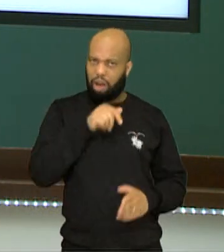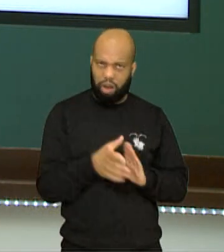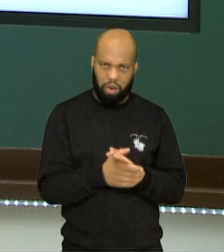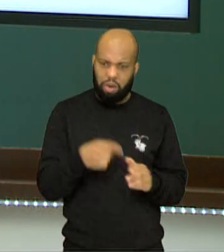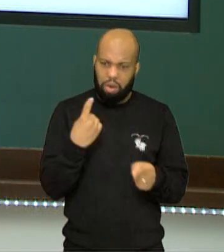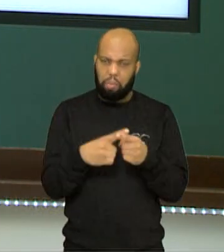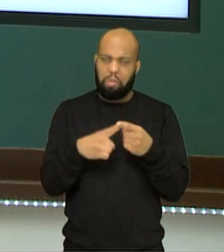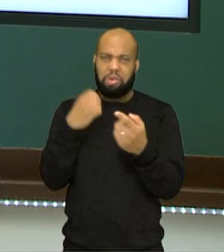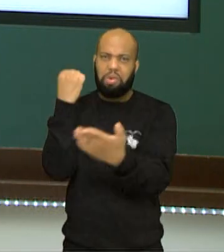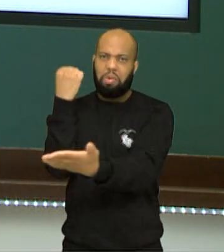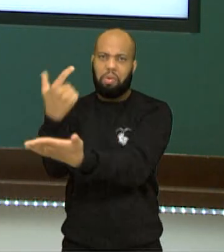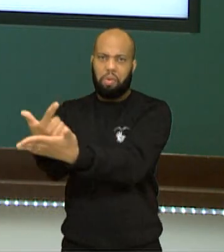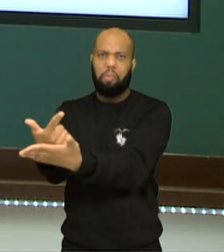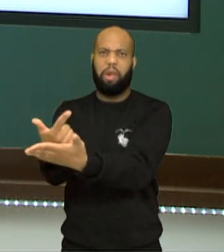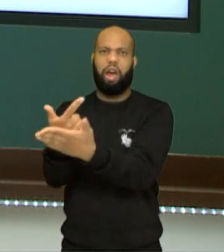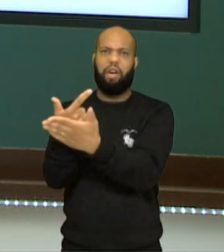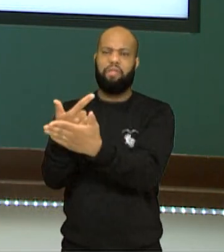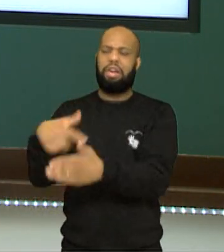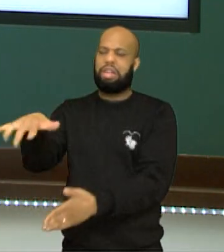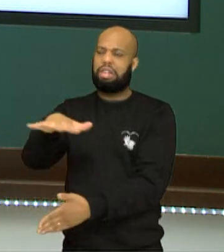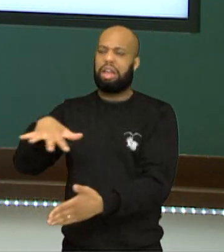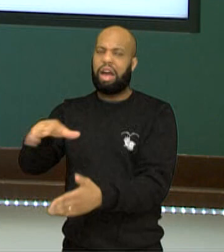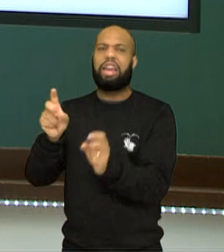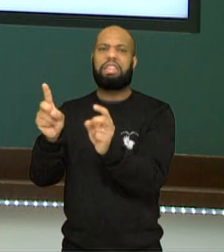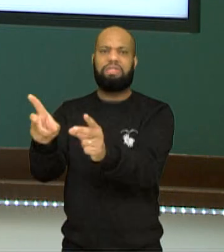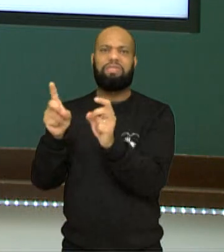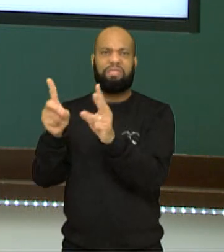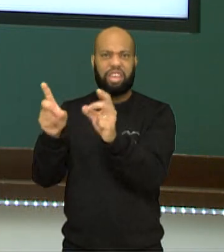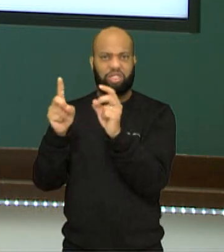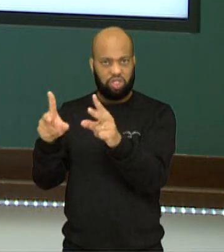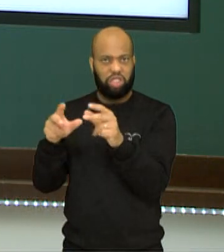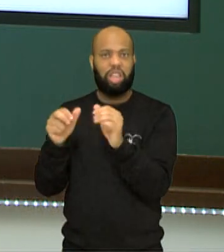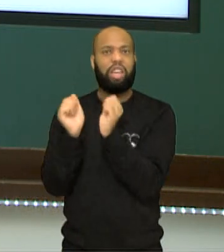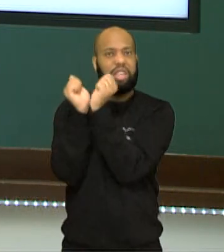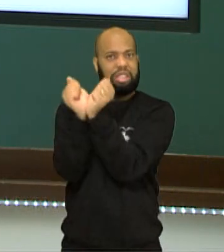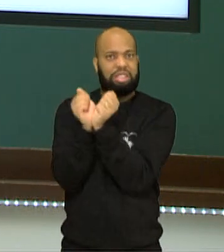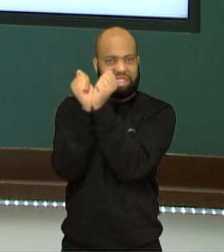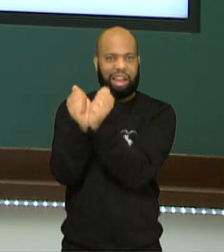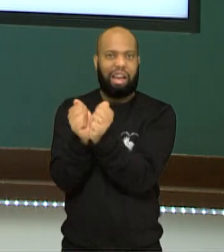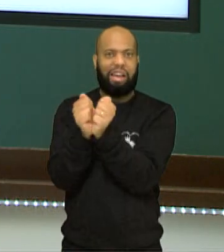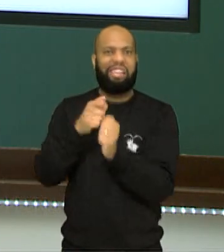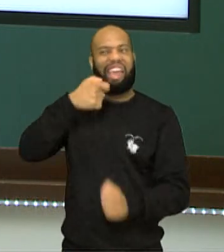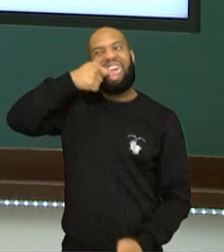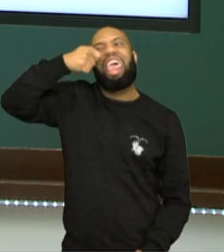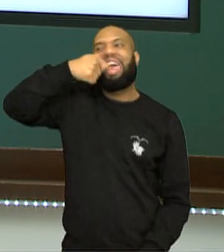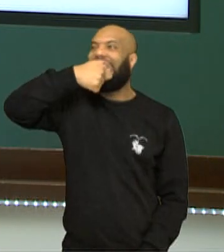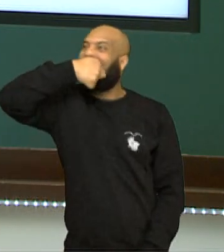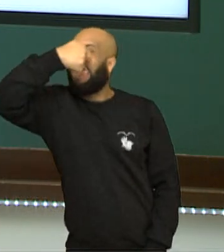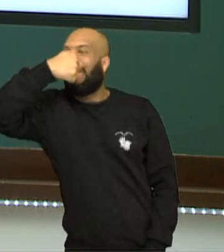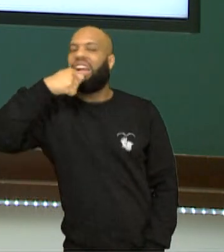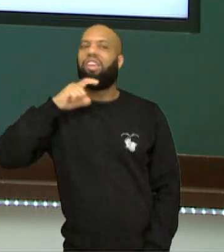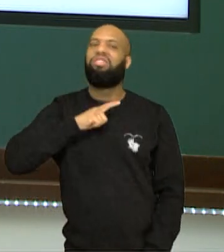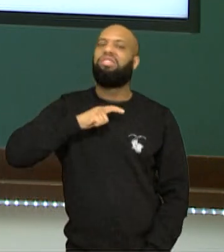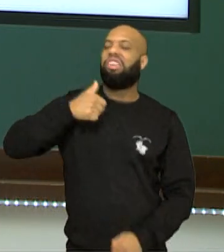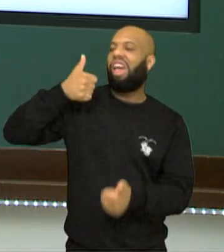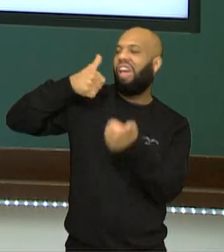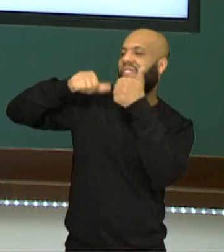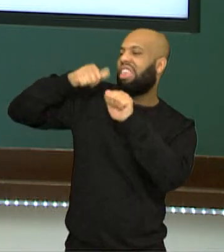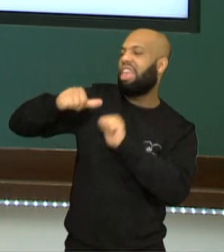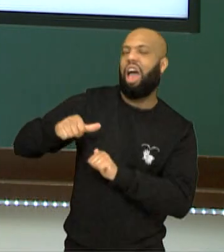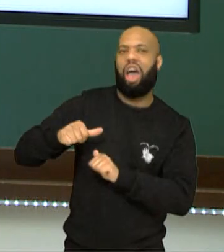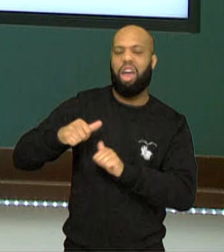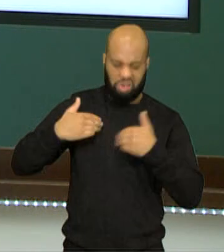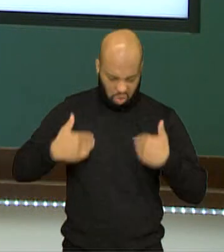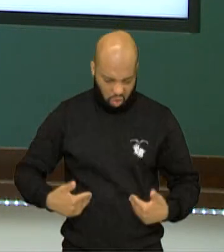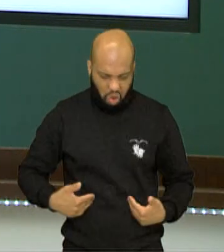nos mercados de escravos. Eles avaliaram o dente, a forma física, no que poderia